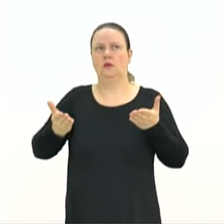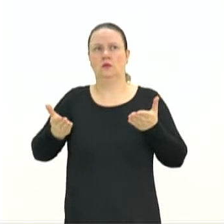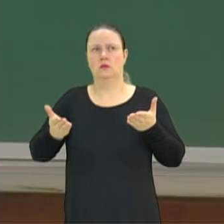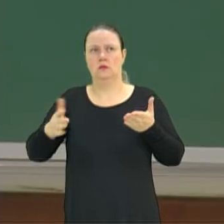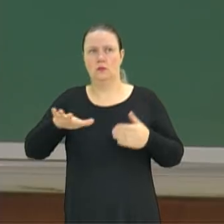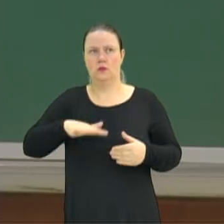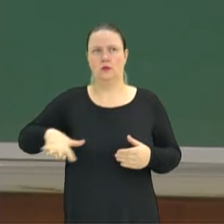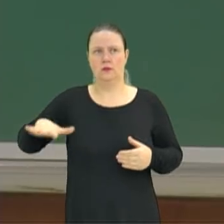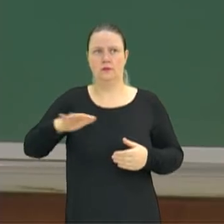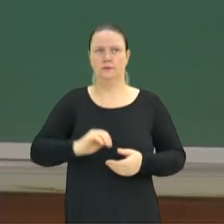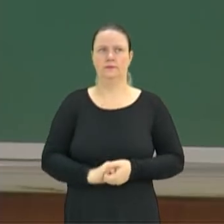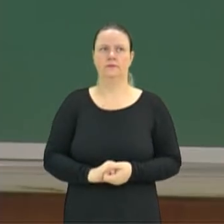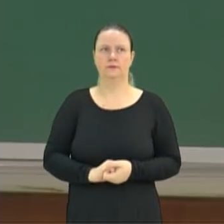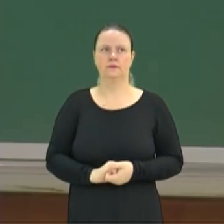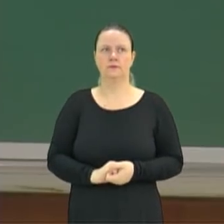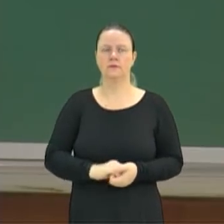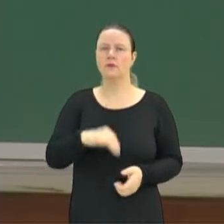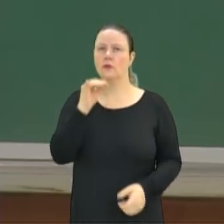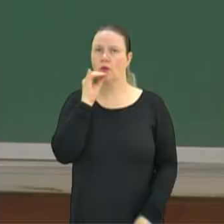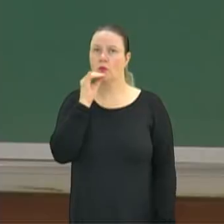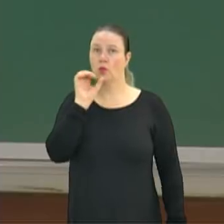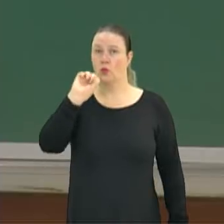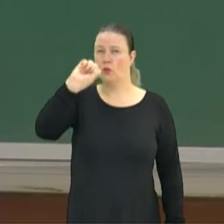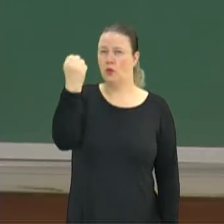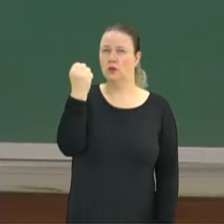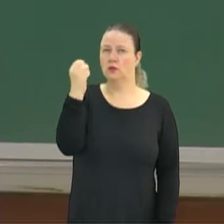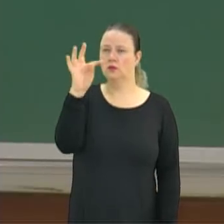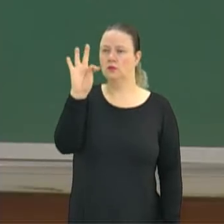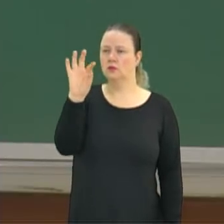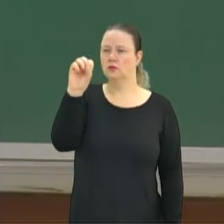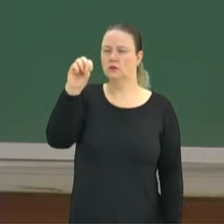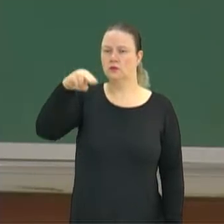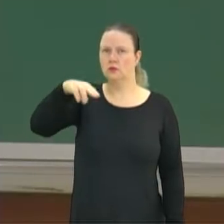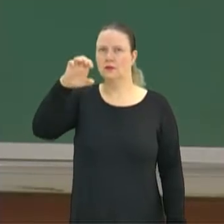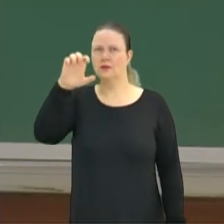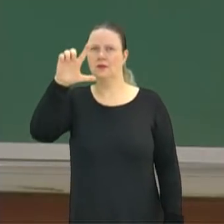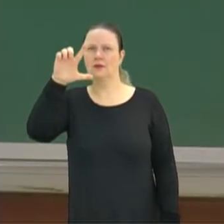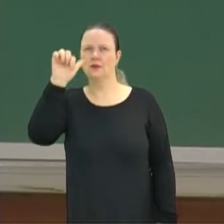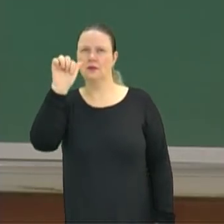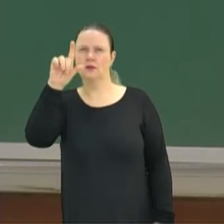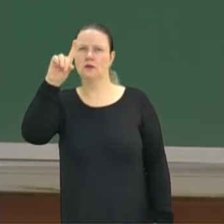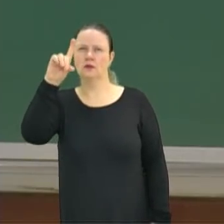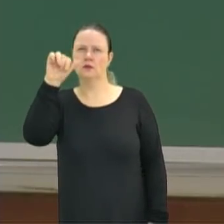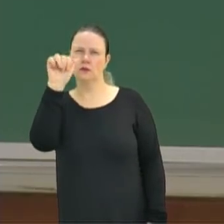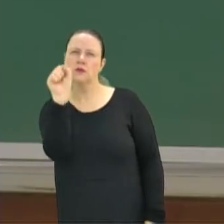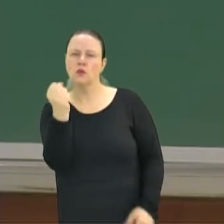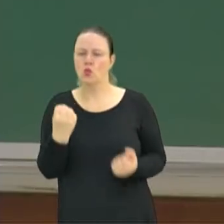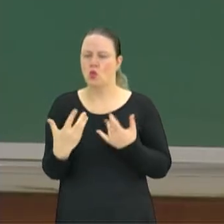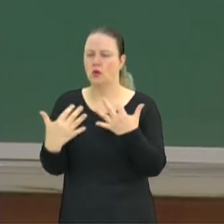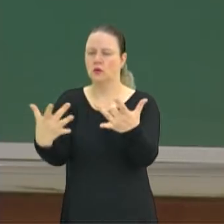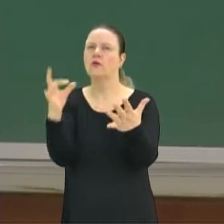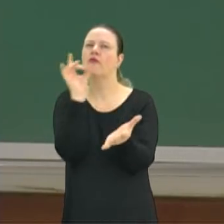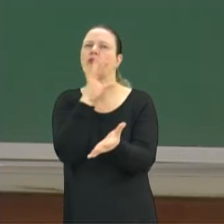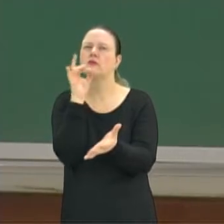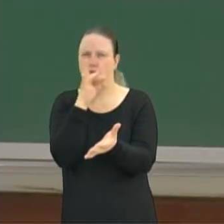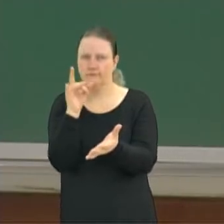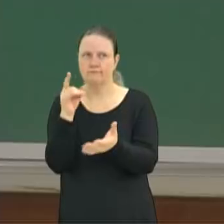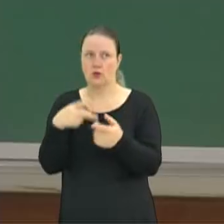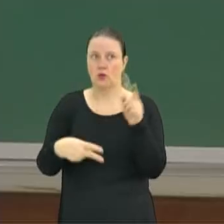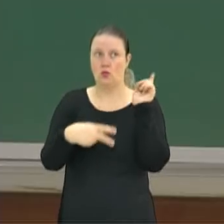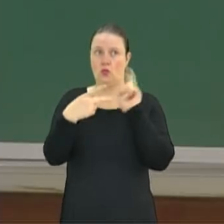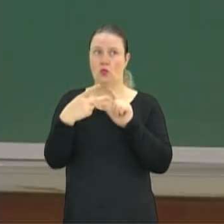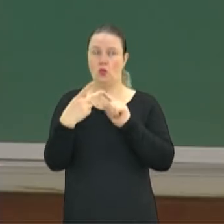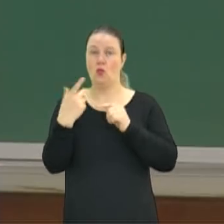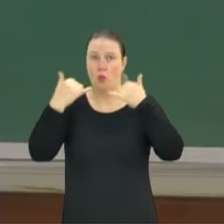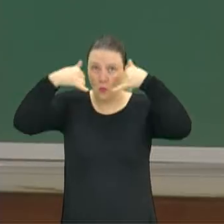área determinada. Então, veja aqui, ó, 8 toneladas de alfafa são consumidas por 1 tonelada de boi, que é consumido por